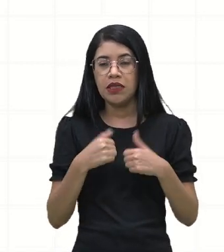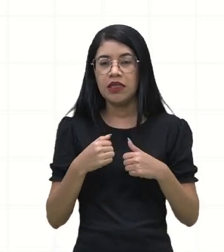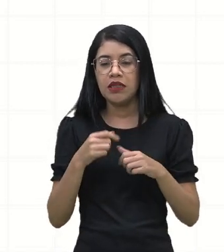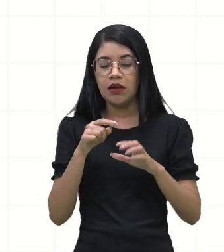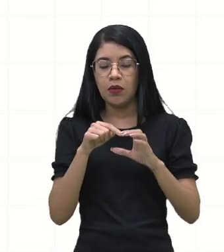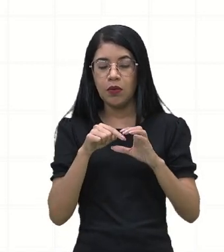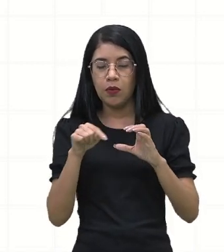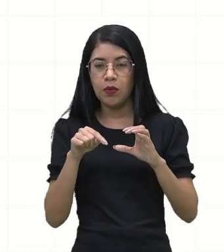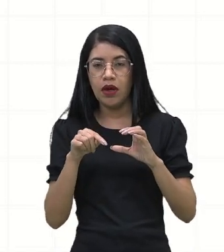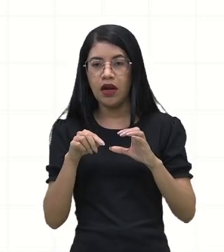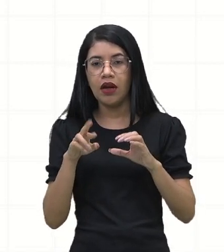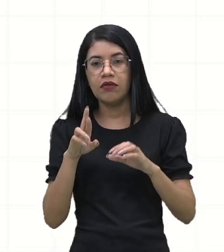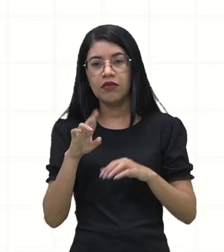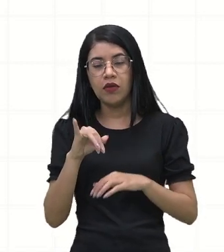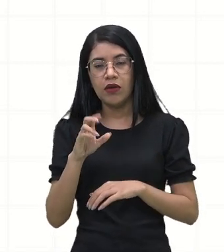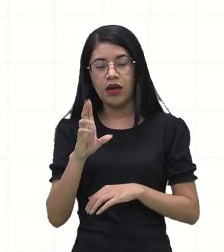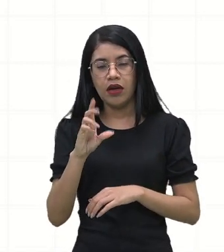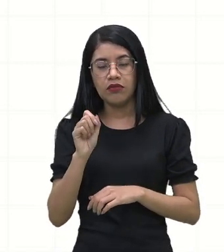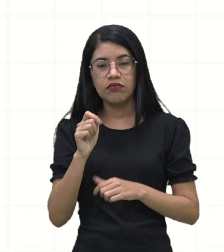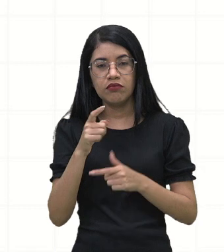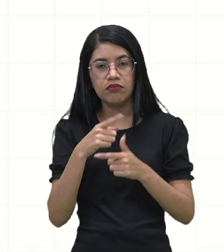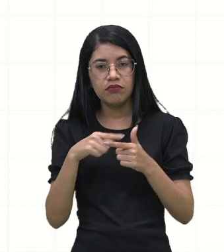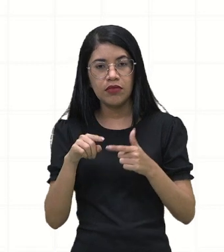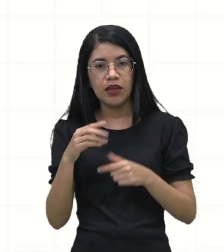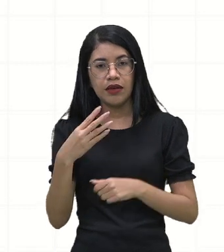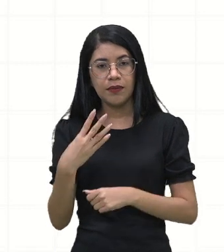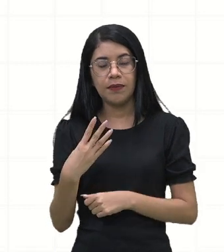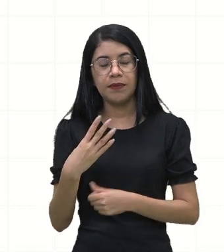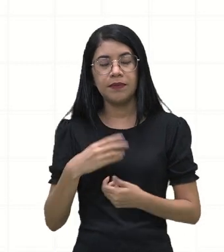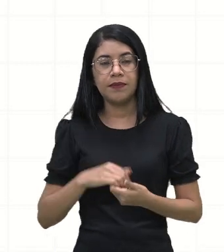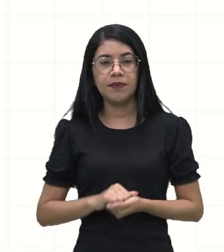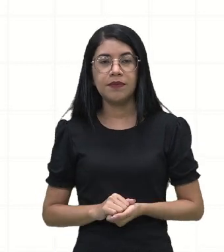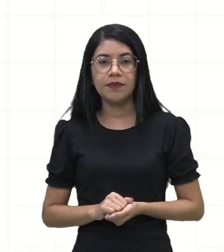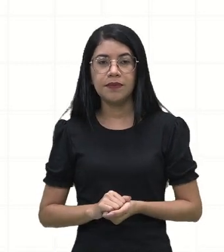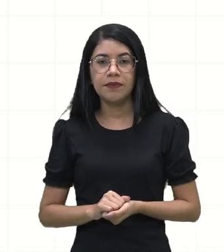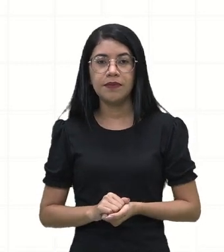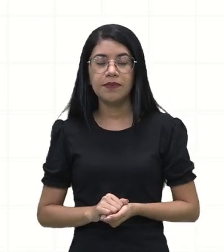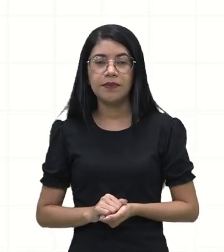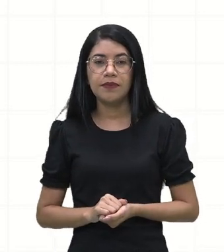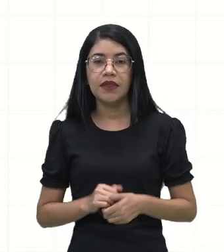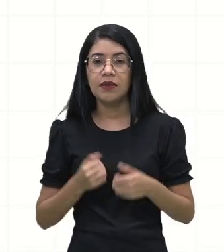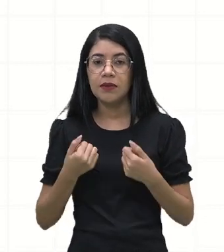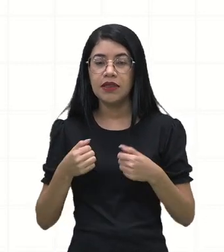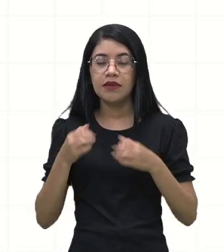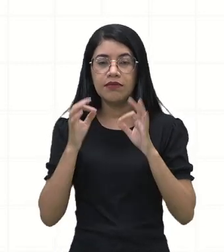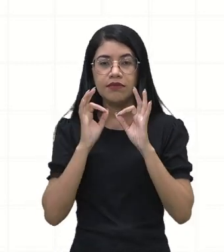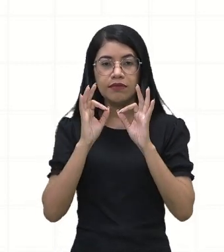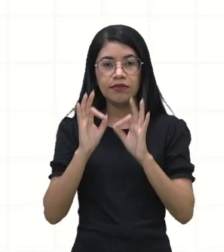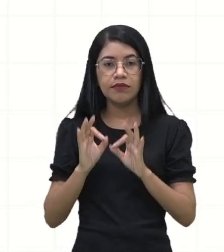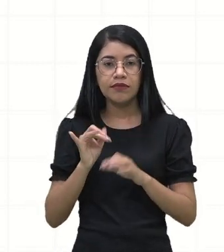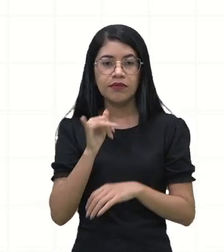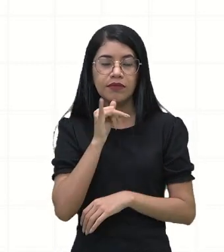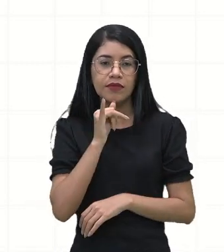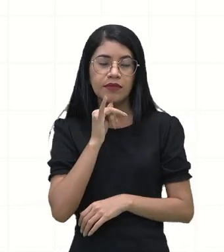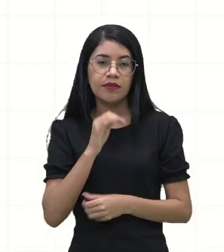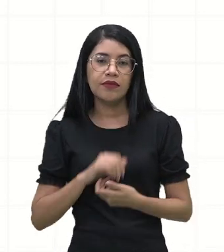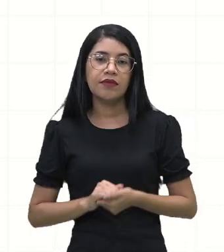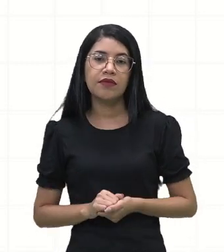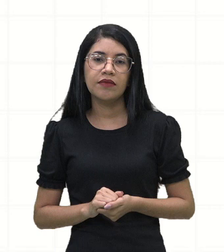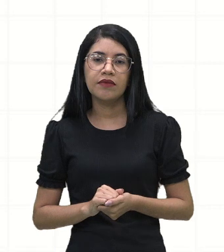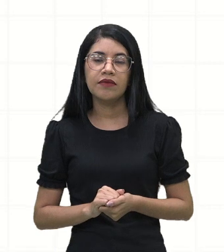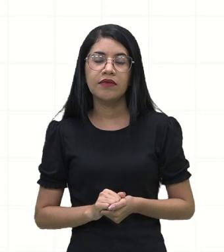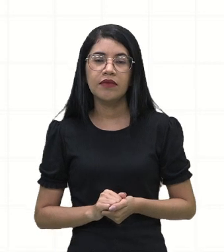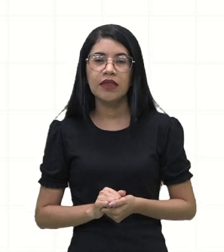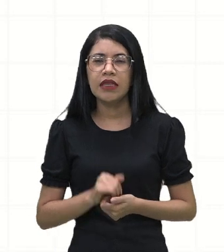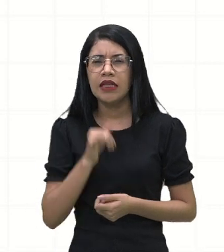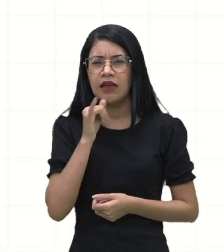que é a metade, que é 4. Tá? Esse é o cuidado que temos que ter. Vamos aqui para os nossos exemplos. Suponha que você trabalhe em